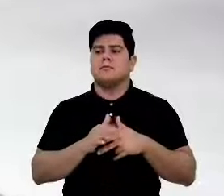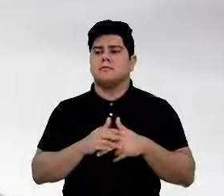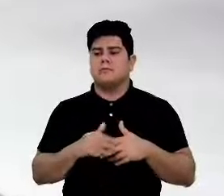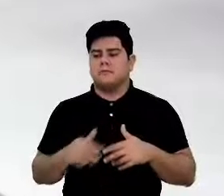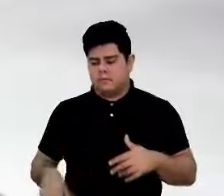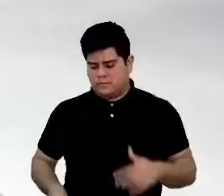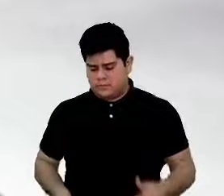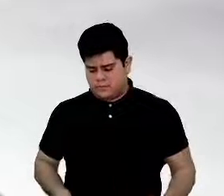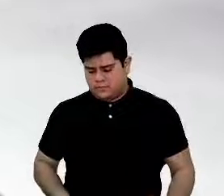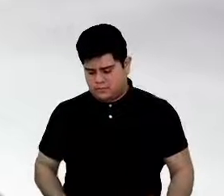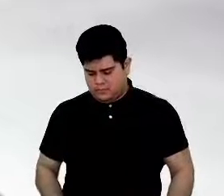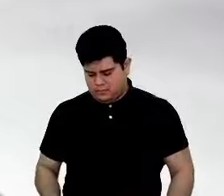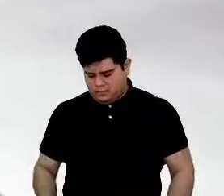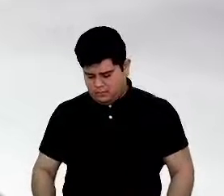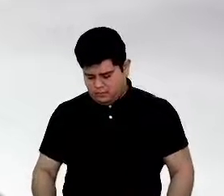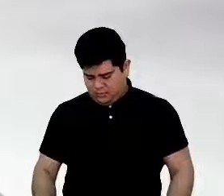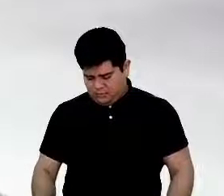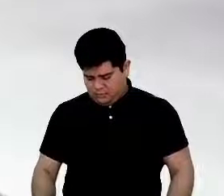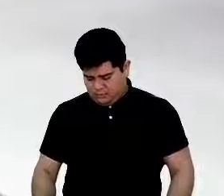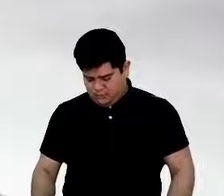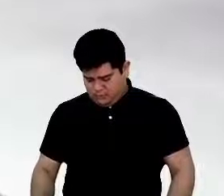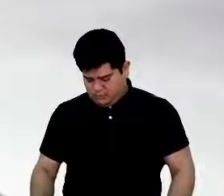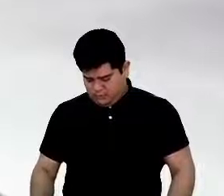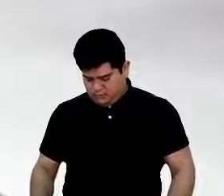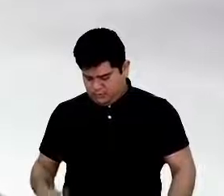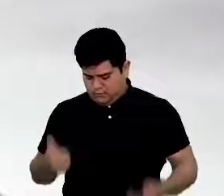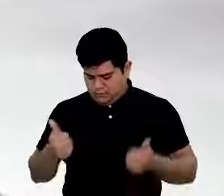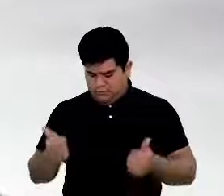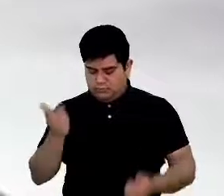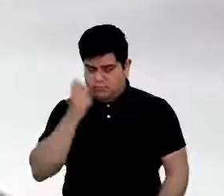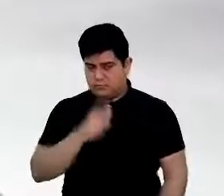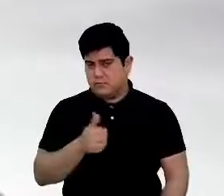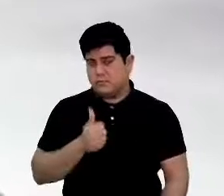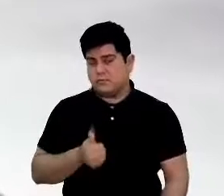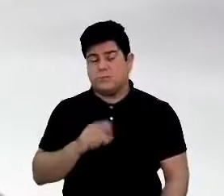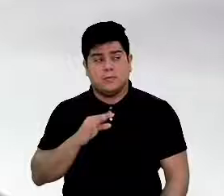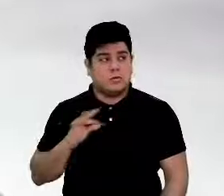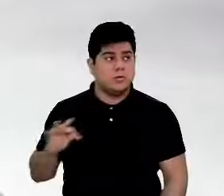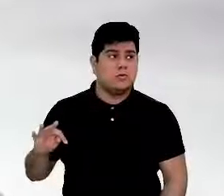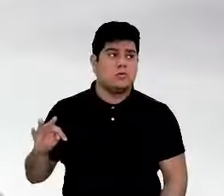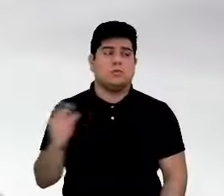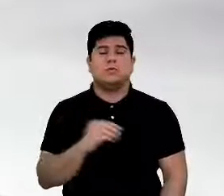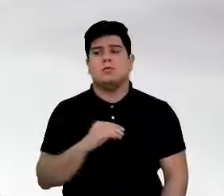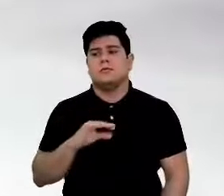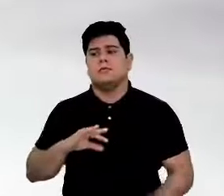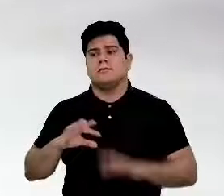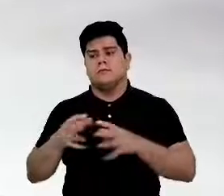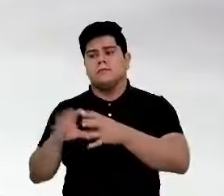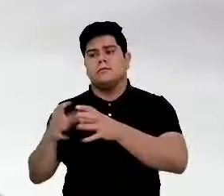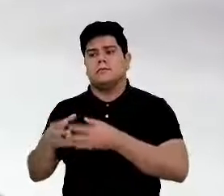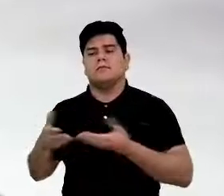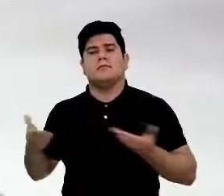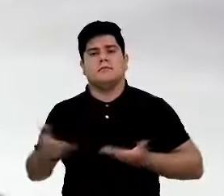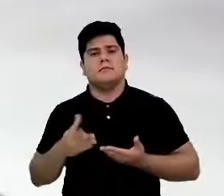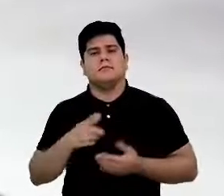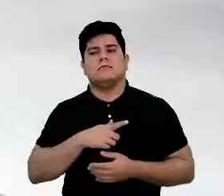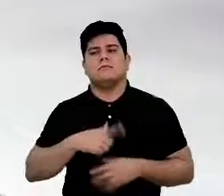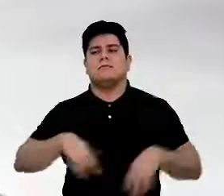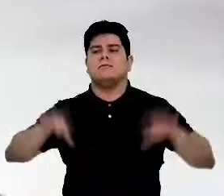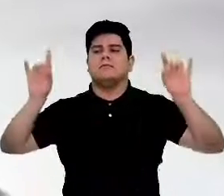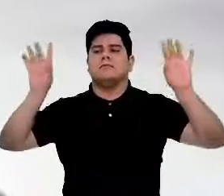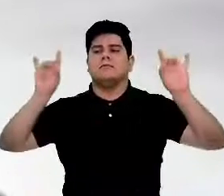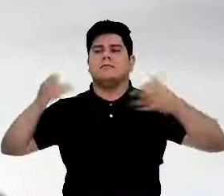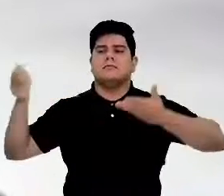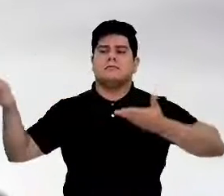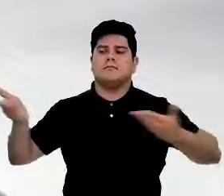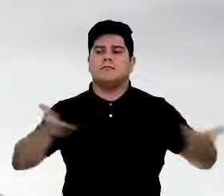puramente cardiológicos. Então, acho que isso é realmente um ganho muito grande para todas as nossas unidades. E agora eu tenho o privilégio de